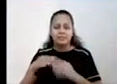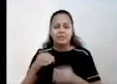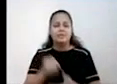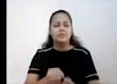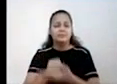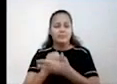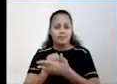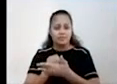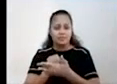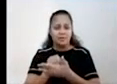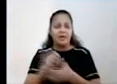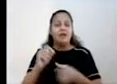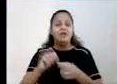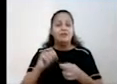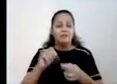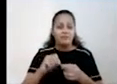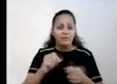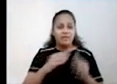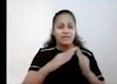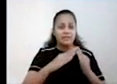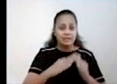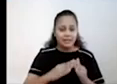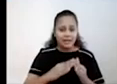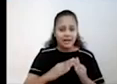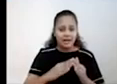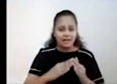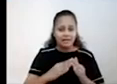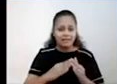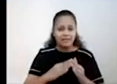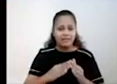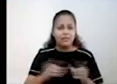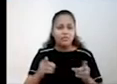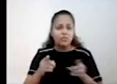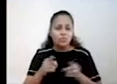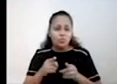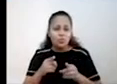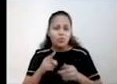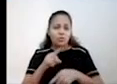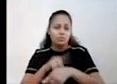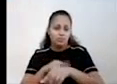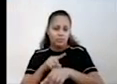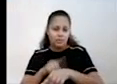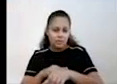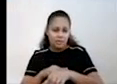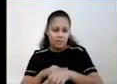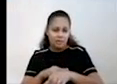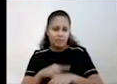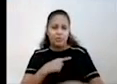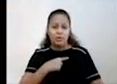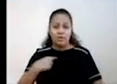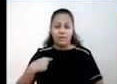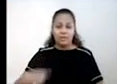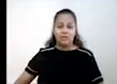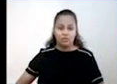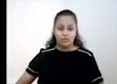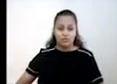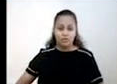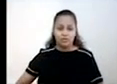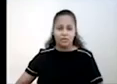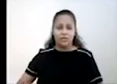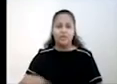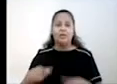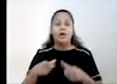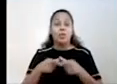colaborar. Ele projetou habitações temporárias para pessoas desabrigadas na África, na China, no Haiti